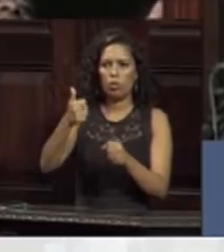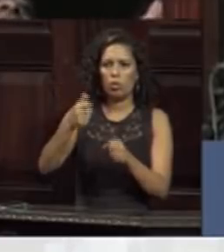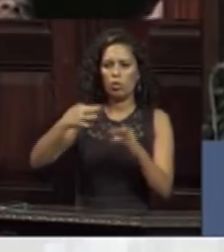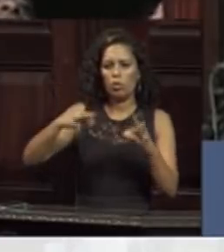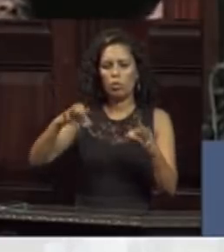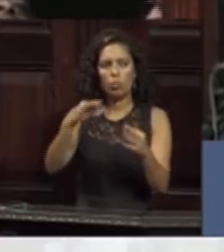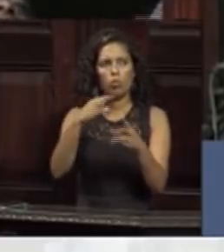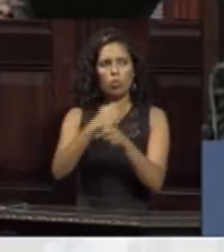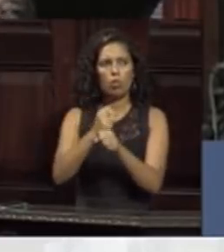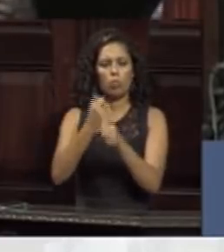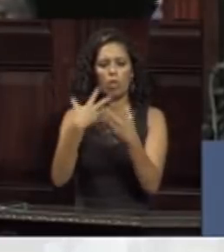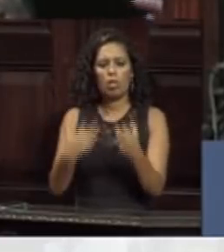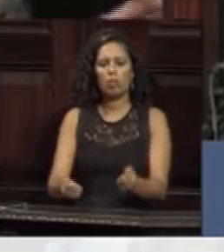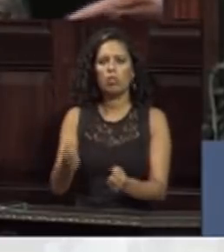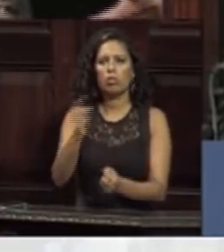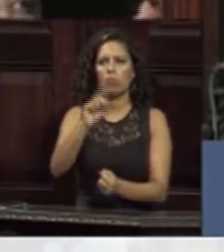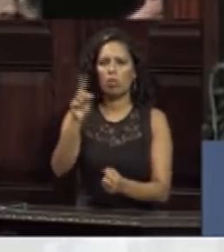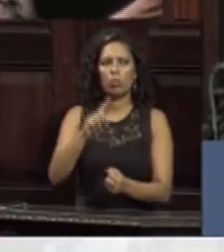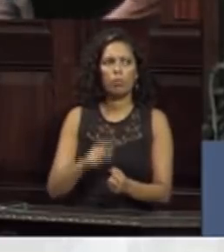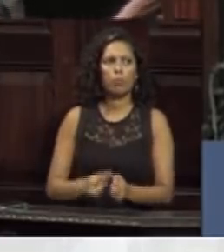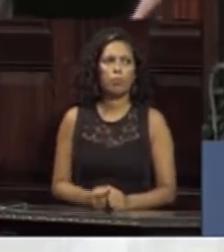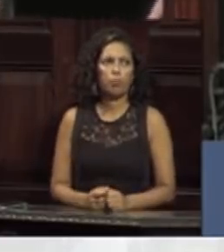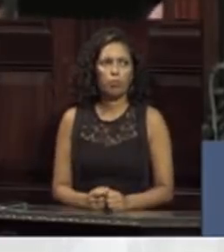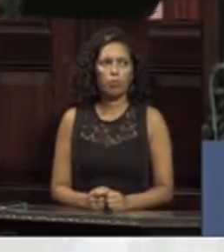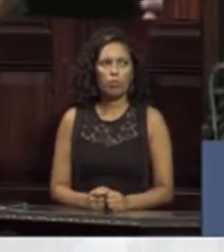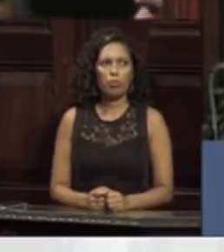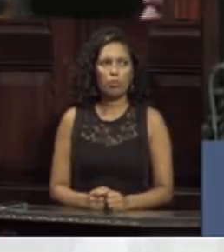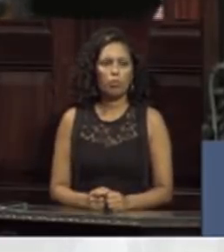mesa requerimento de destaque